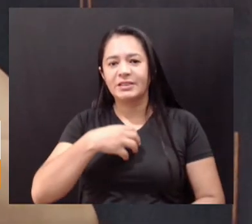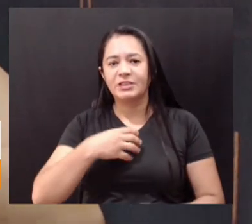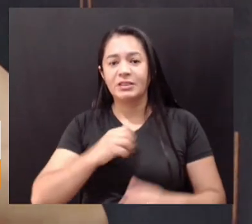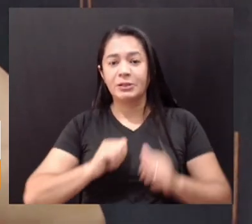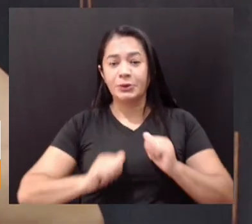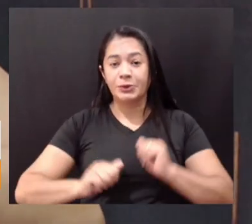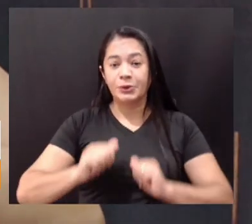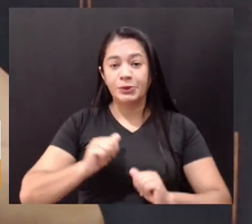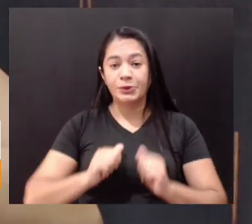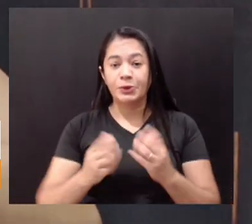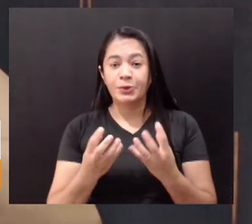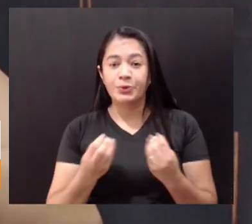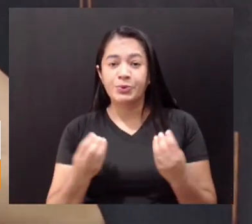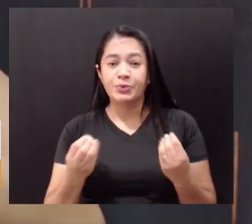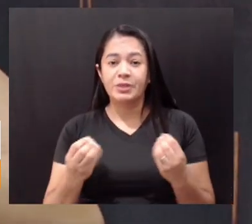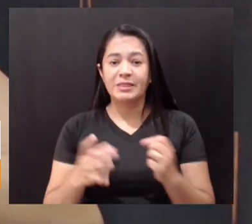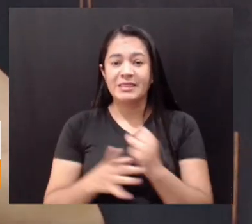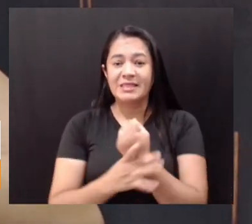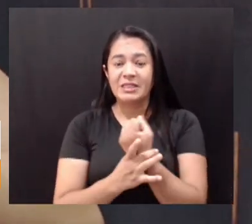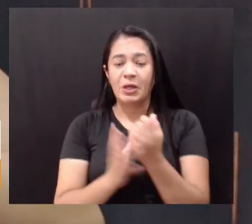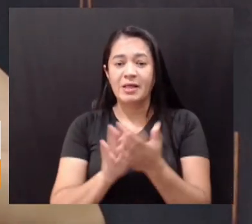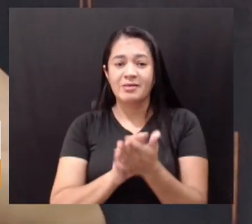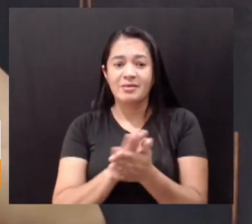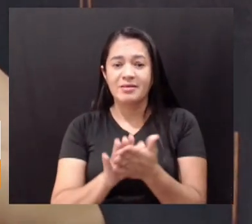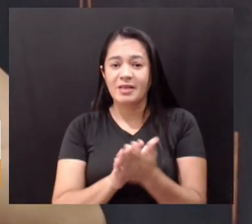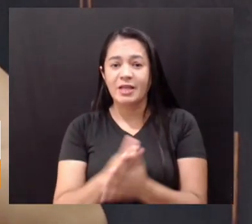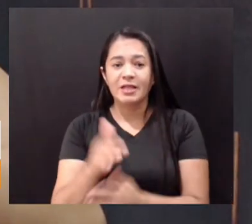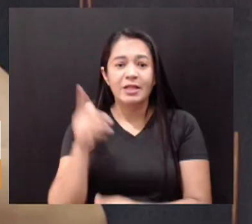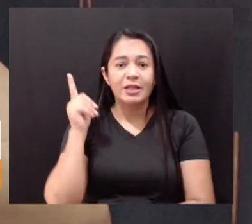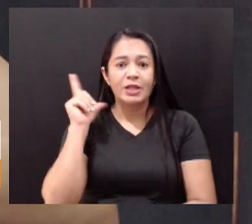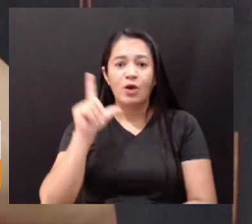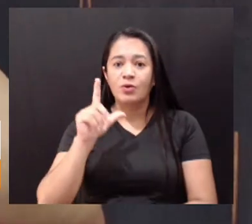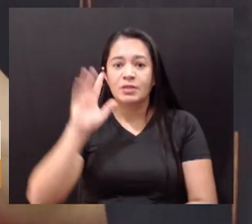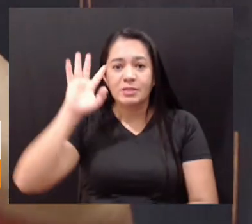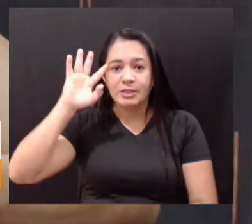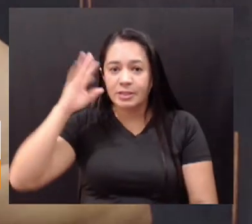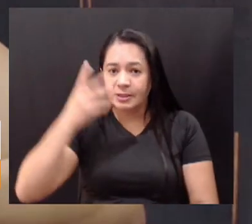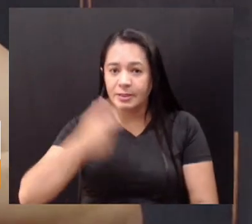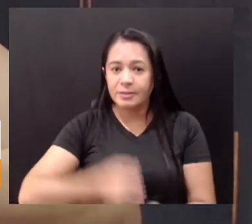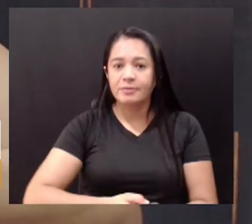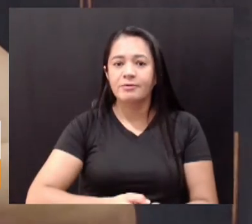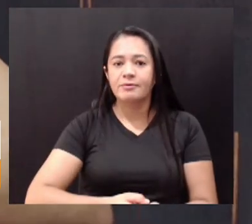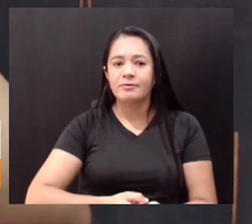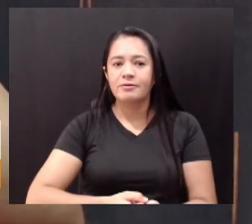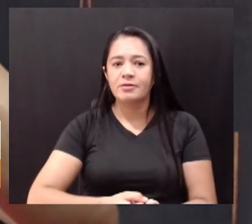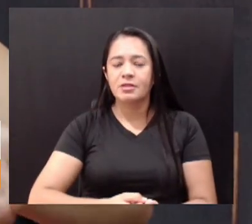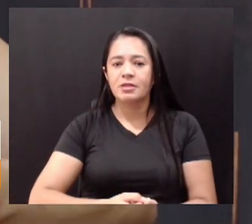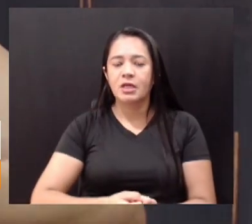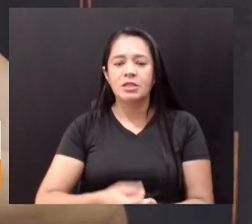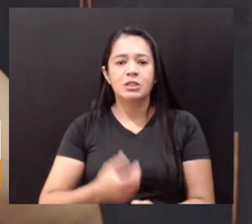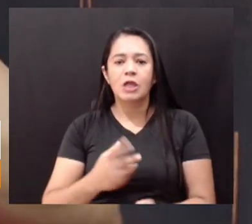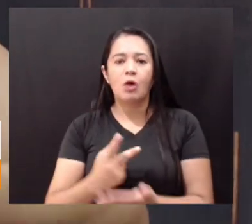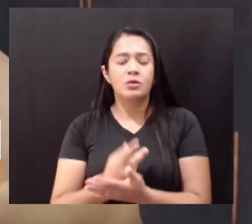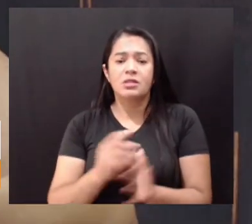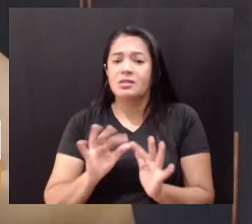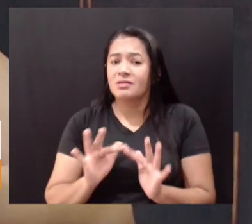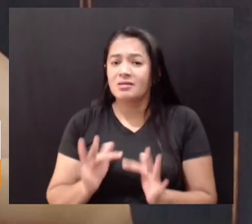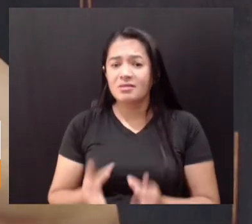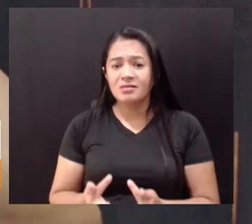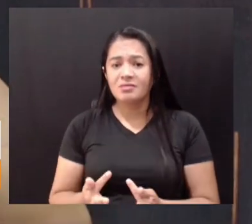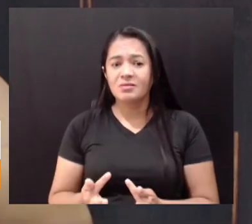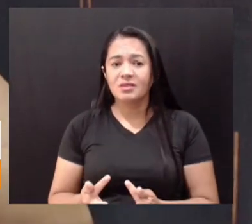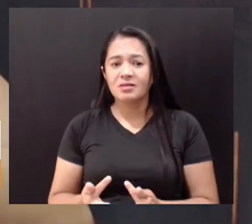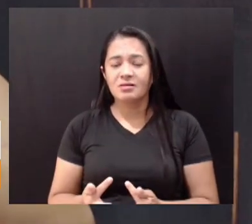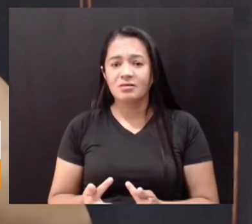muita insegurança, de não conseguir tomar decisões, muitas vezes situações simples da vida, as pessoas às vezes não conseguem tomar